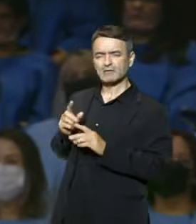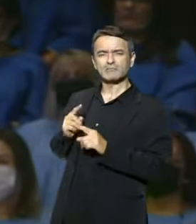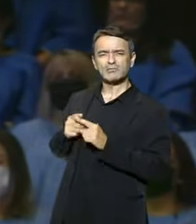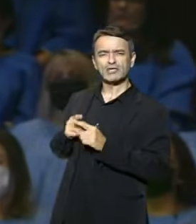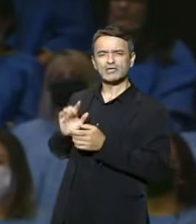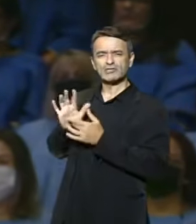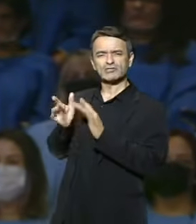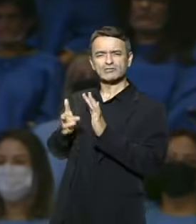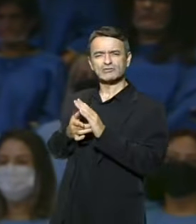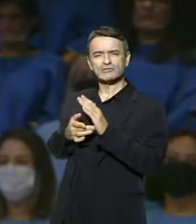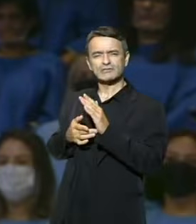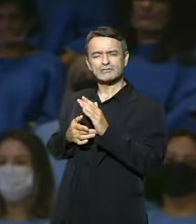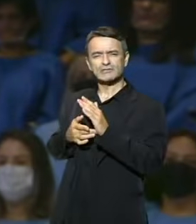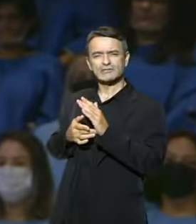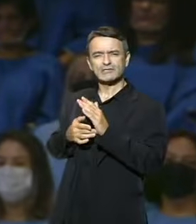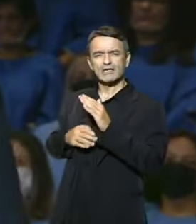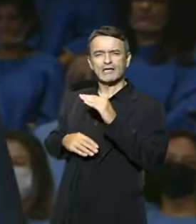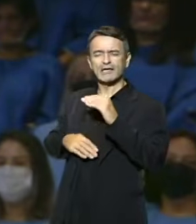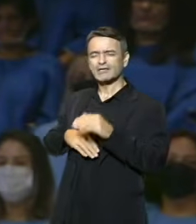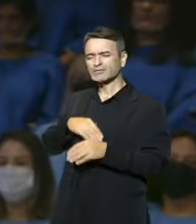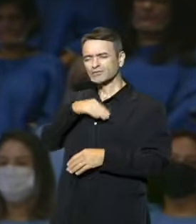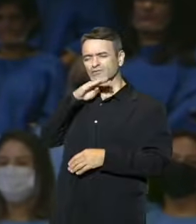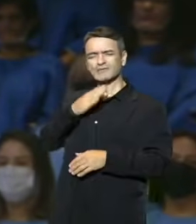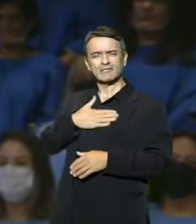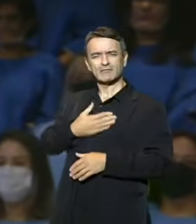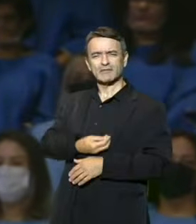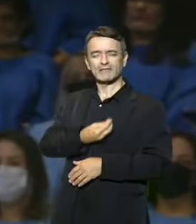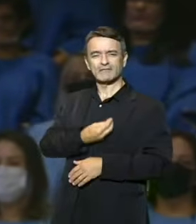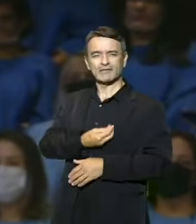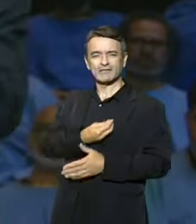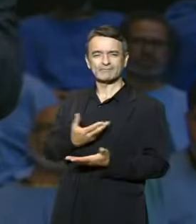Eu creio que quando eu tiver fome,